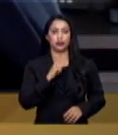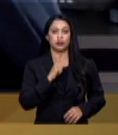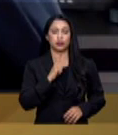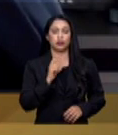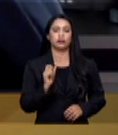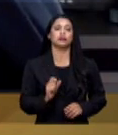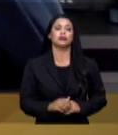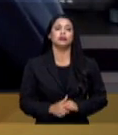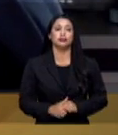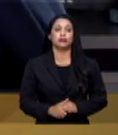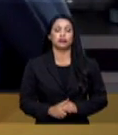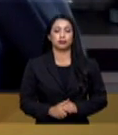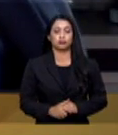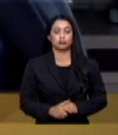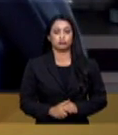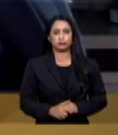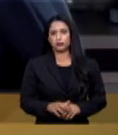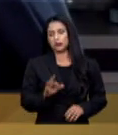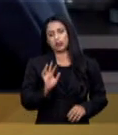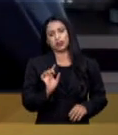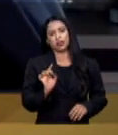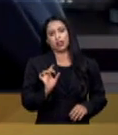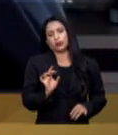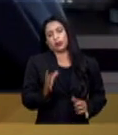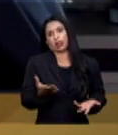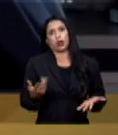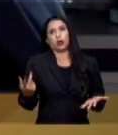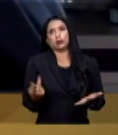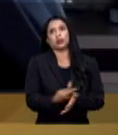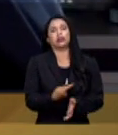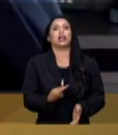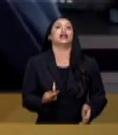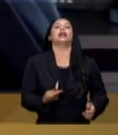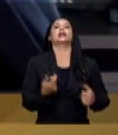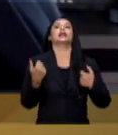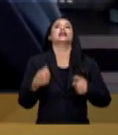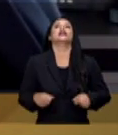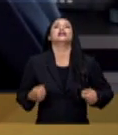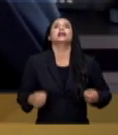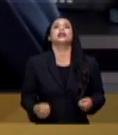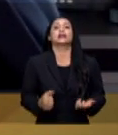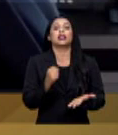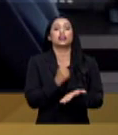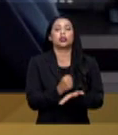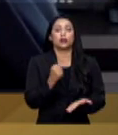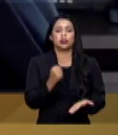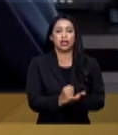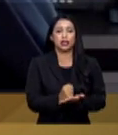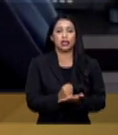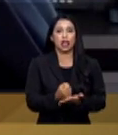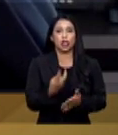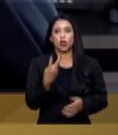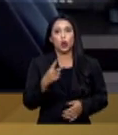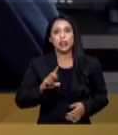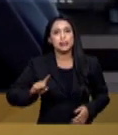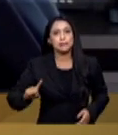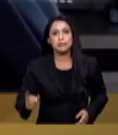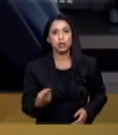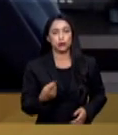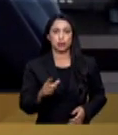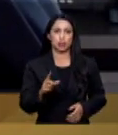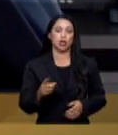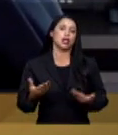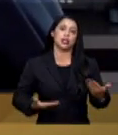padrão. Não surge subitamente a necessidade temporária de se contratarem 2.000 servidores.